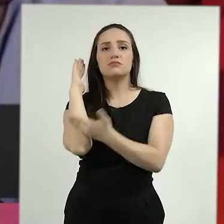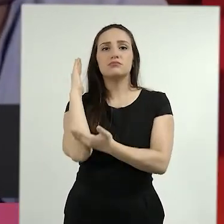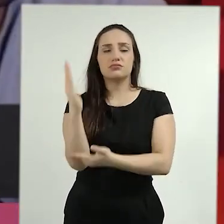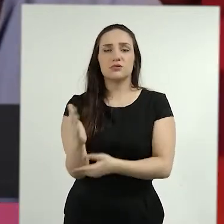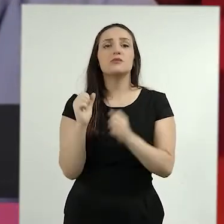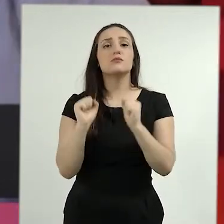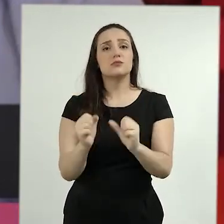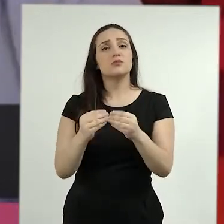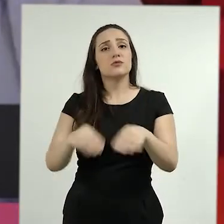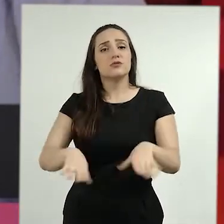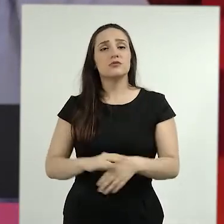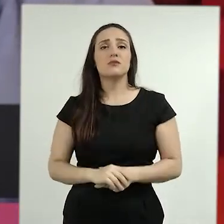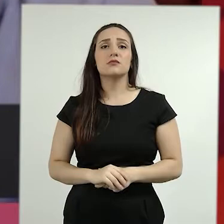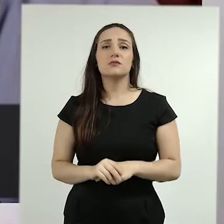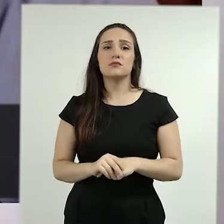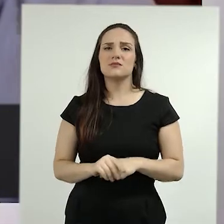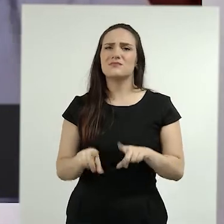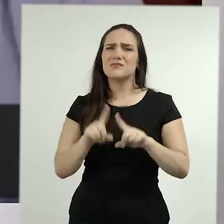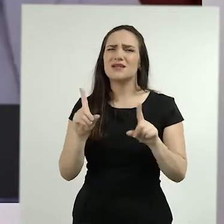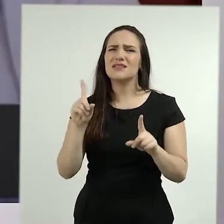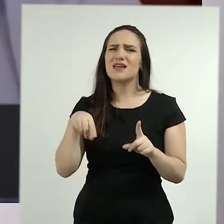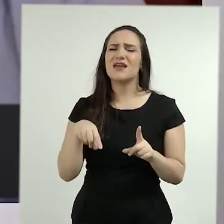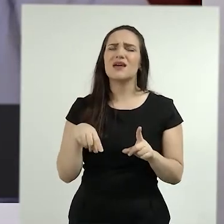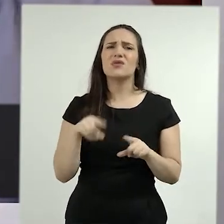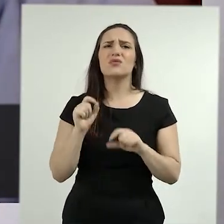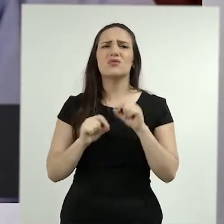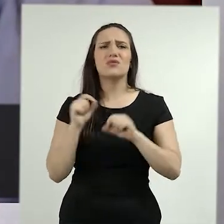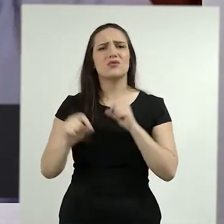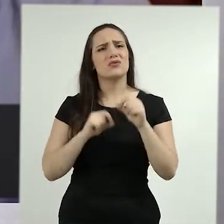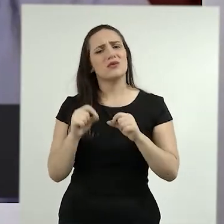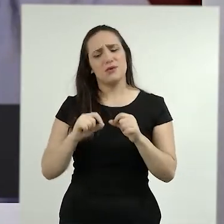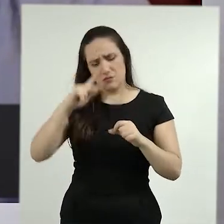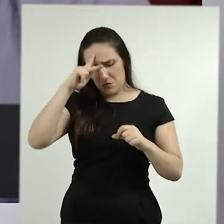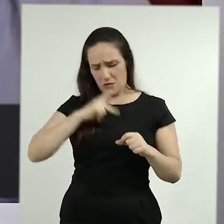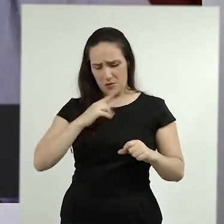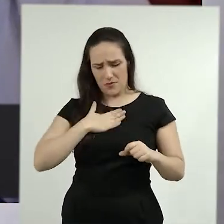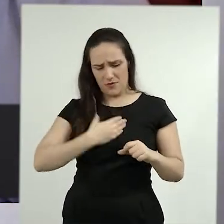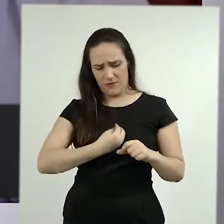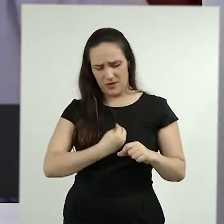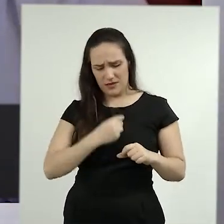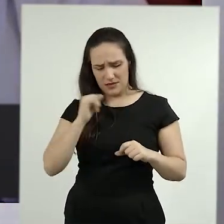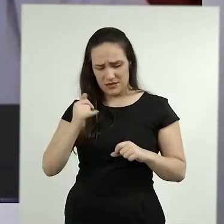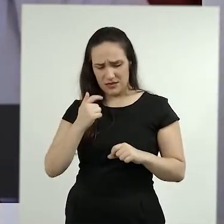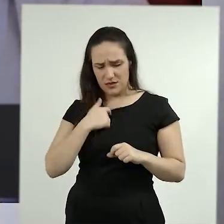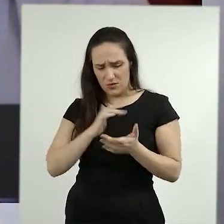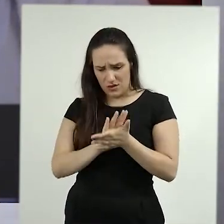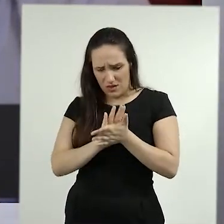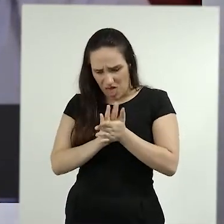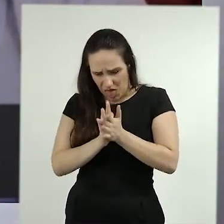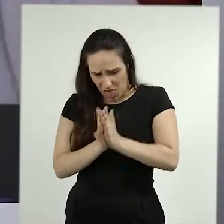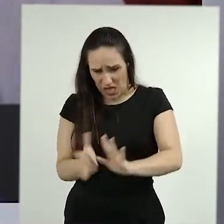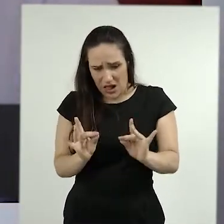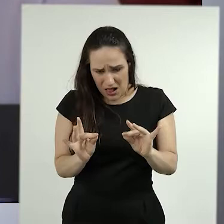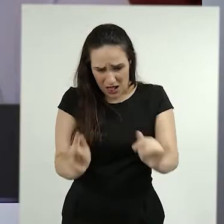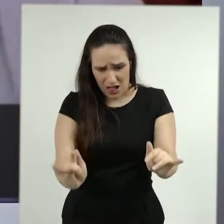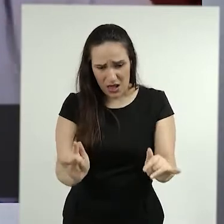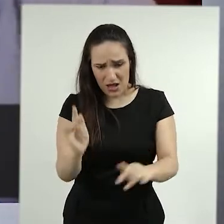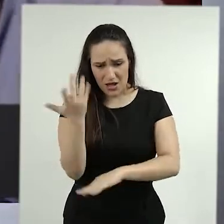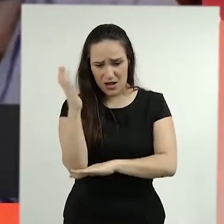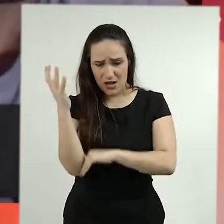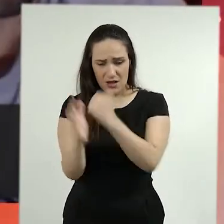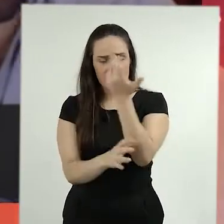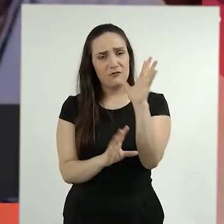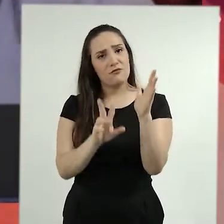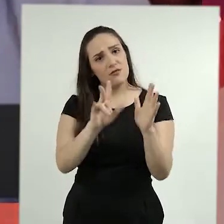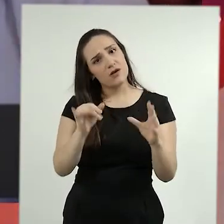áreas para o meio ambiente, mas também diz respeito à vida delas, né? A qualidade de vida que elas vão ter